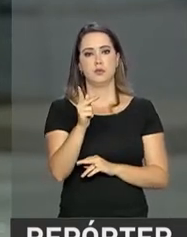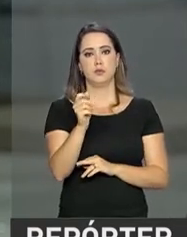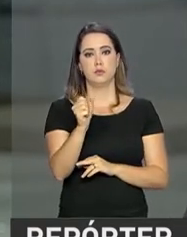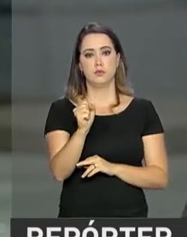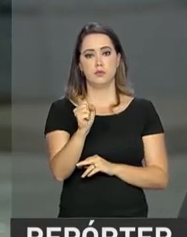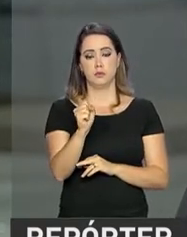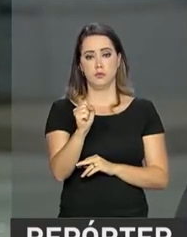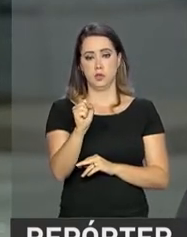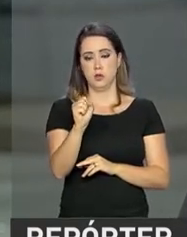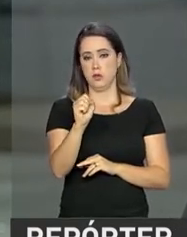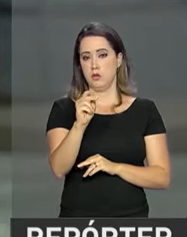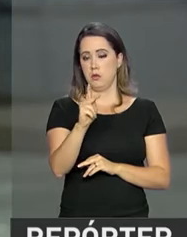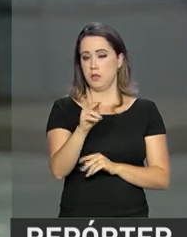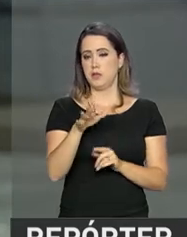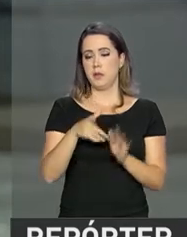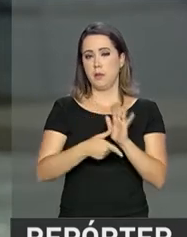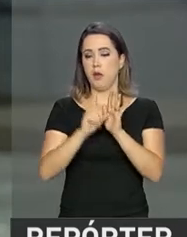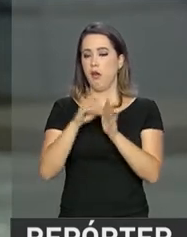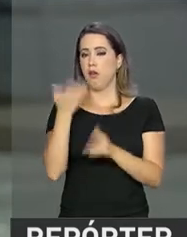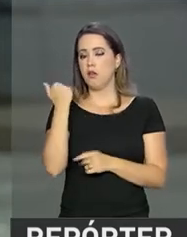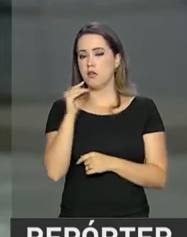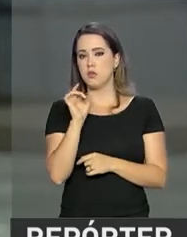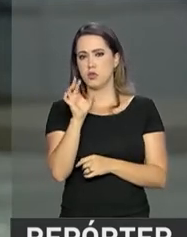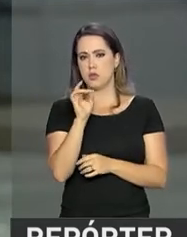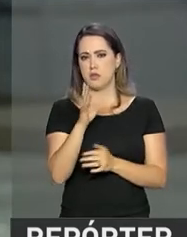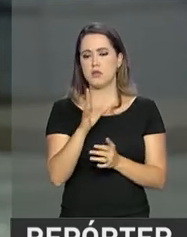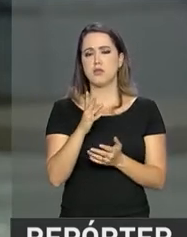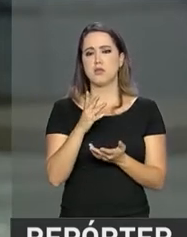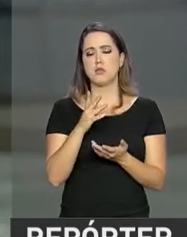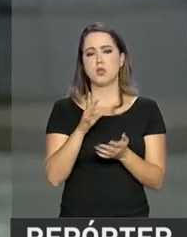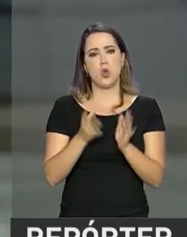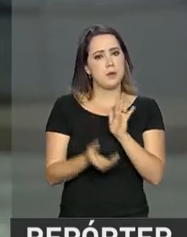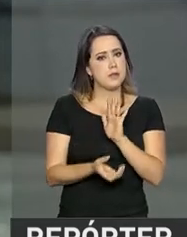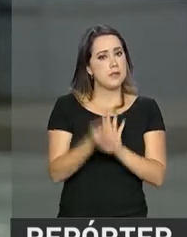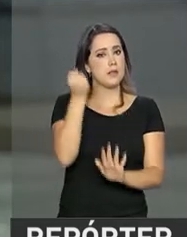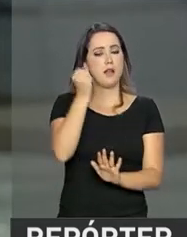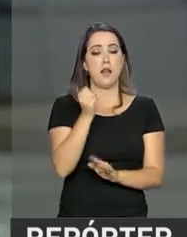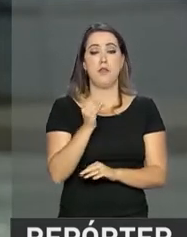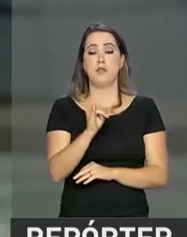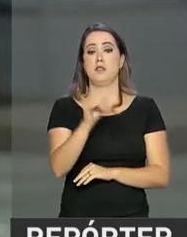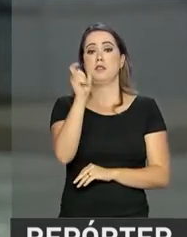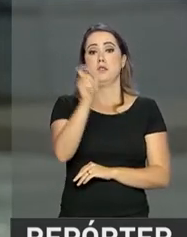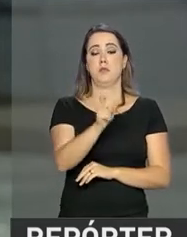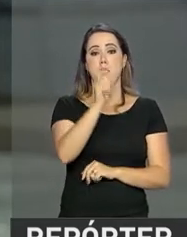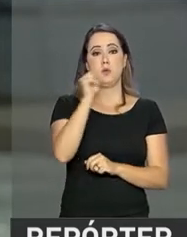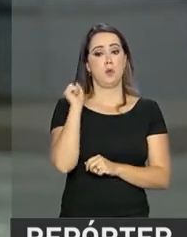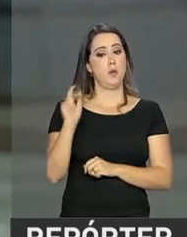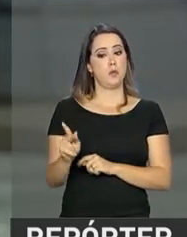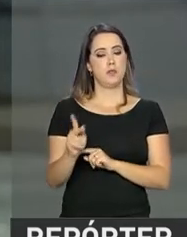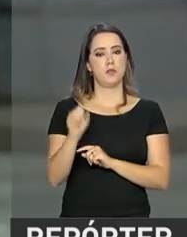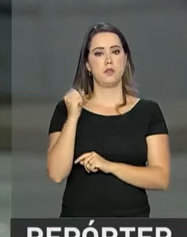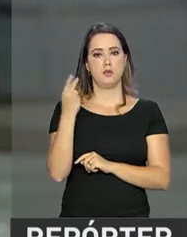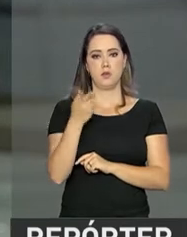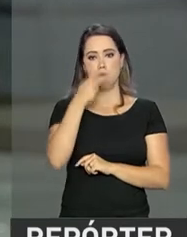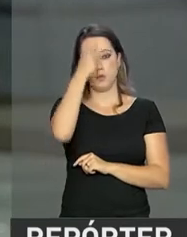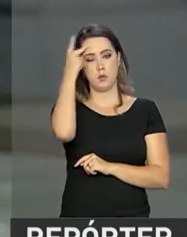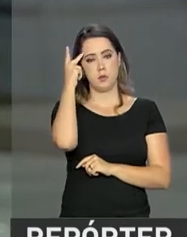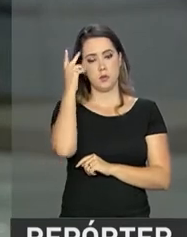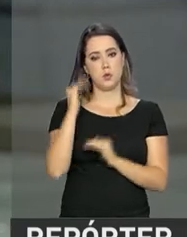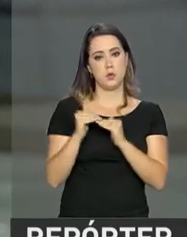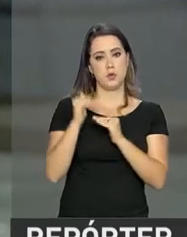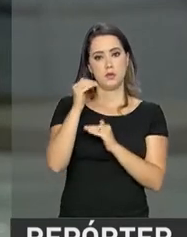contas antes roberto quem podia esses recursos ficarão disponíveis apenas pra no caso de aposentadoria ou quem tinha